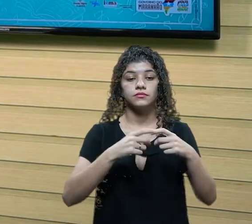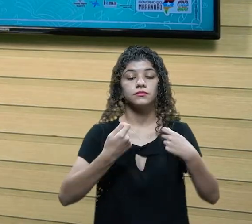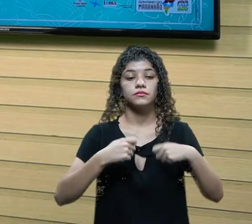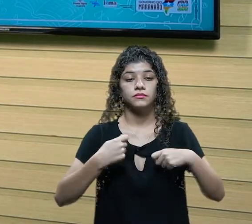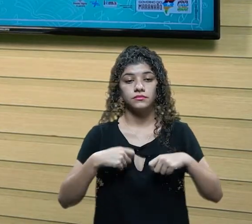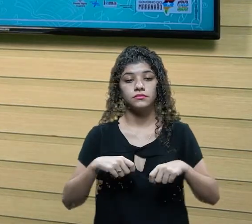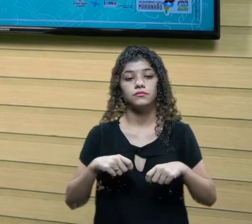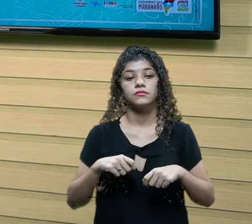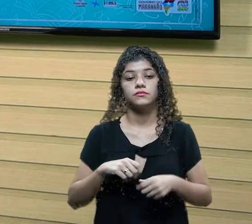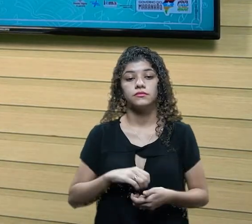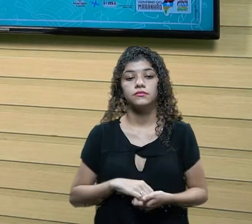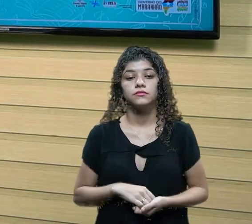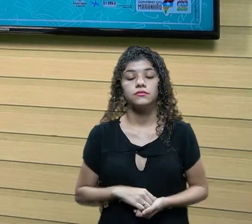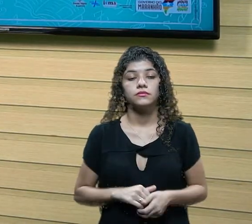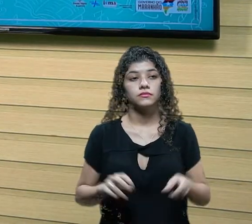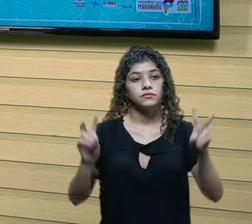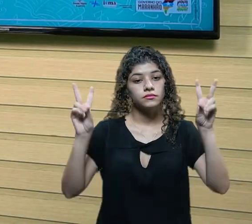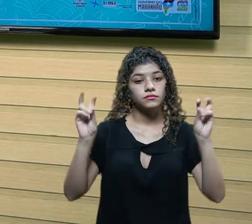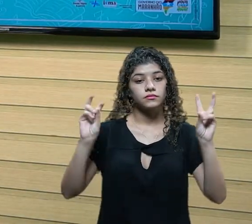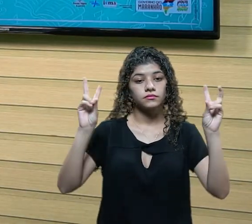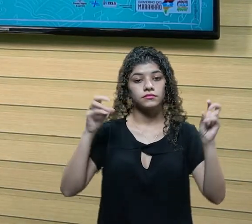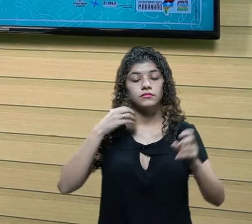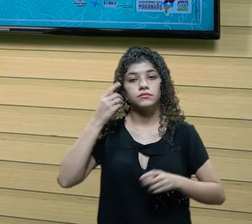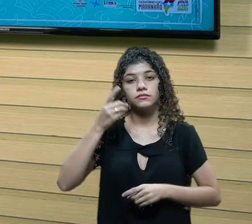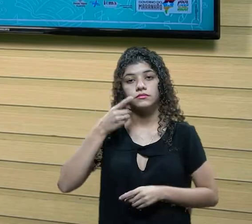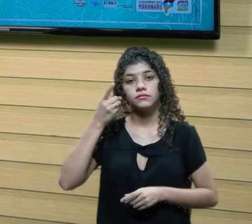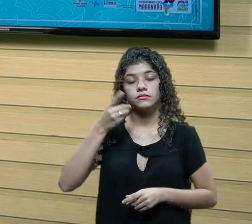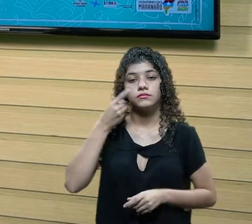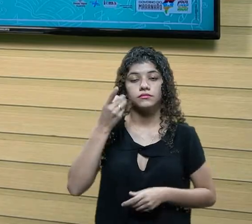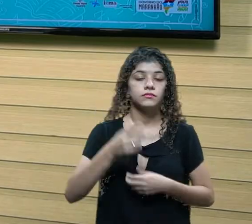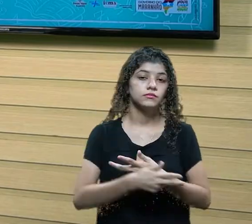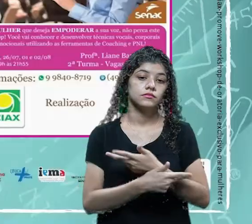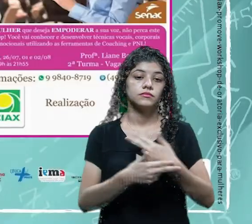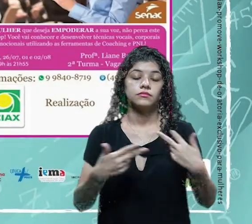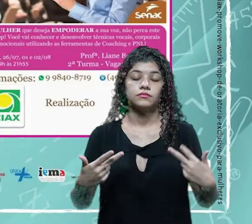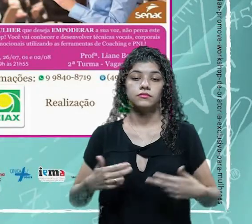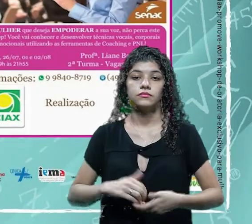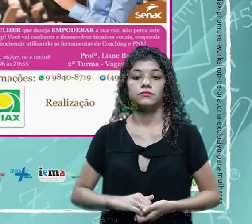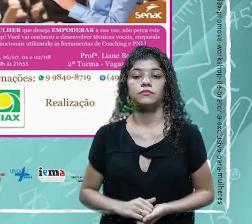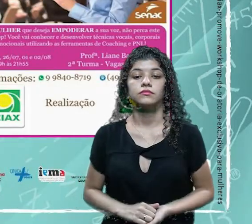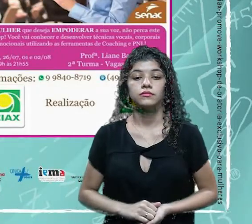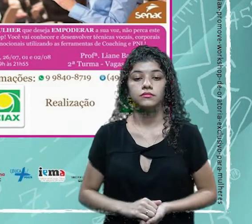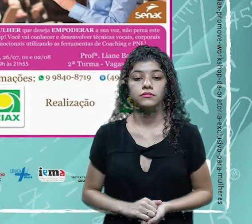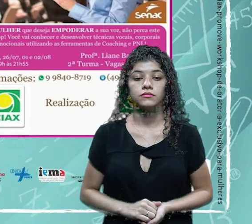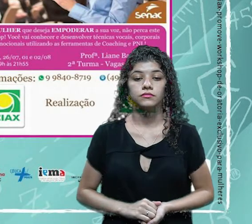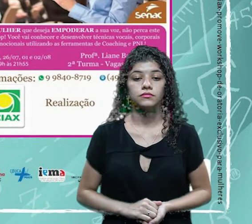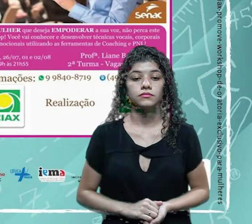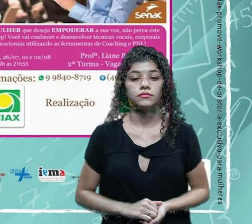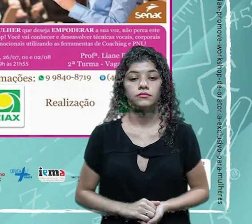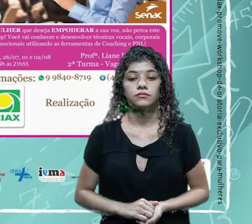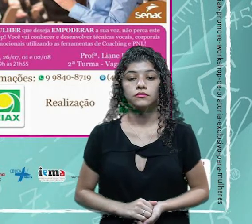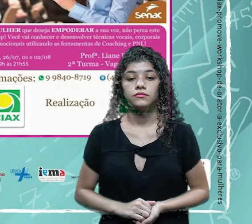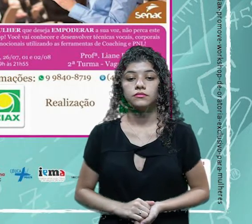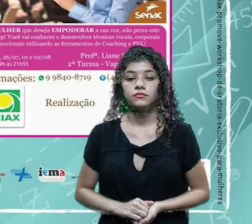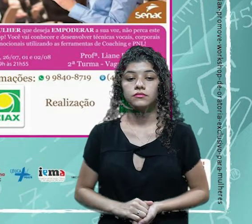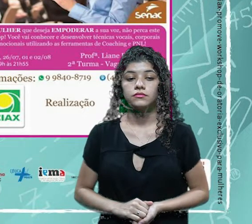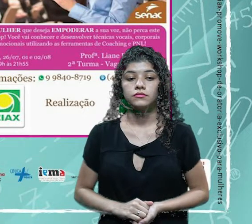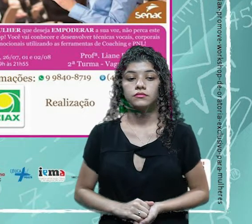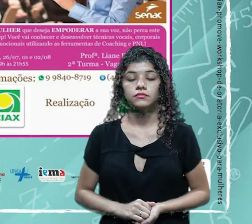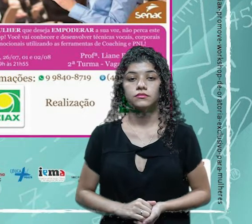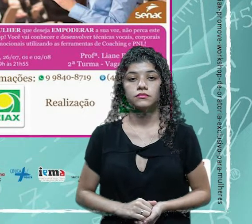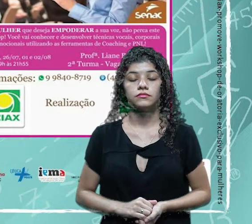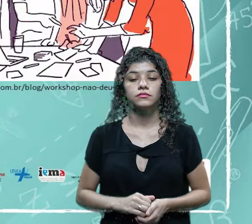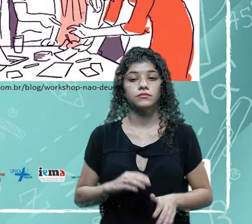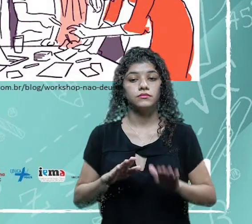fazer um workshop sobre determinado assunto advogados empresários sem fim Olá tudo depende do objetivo